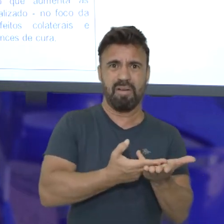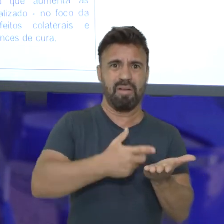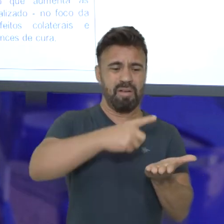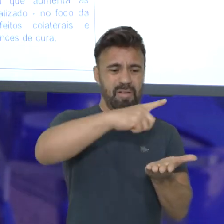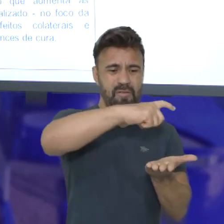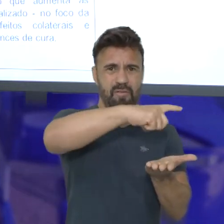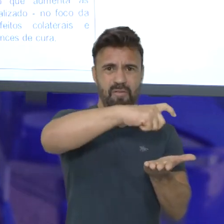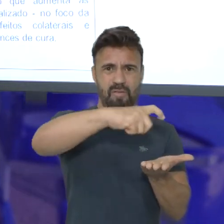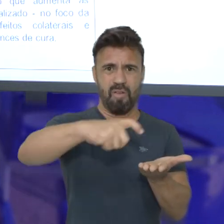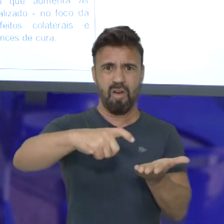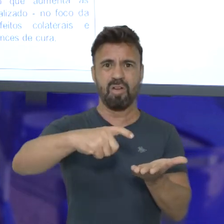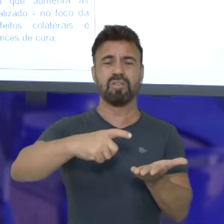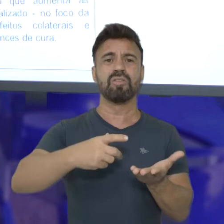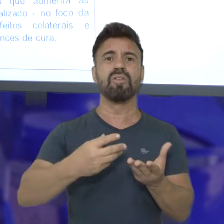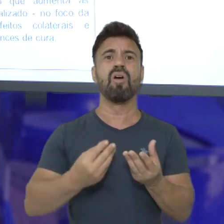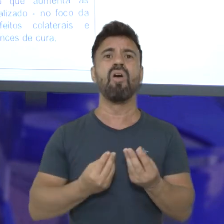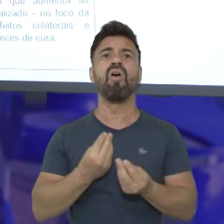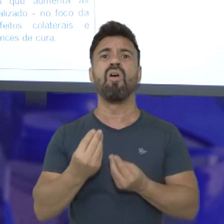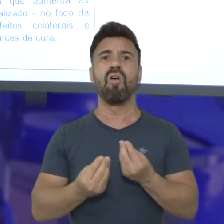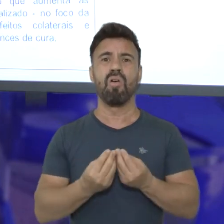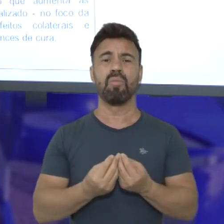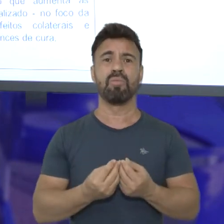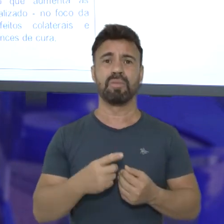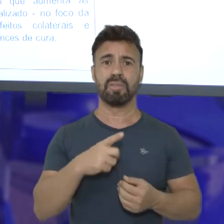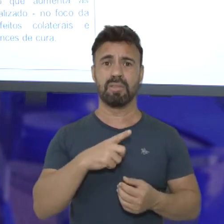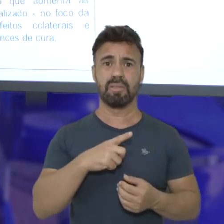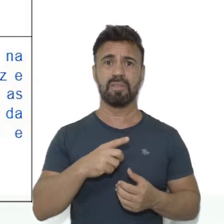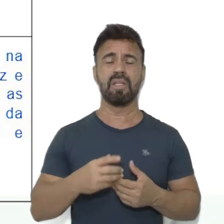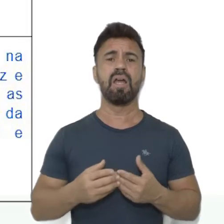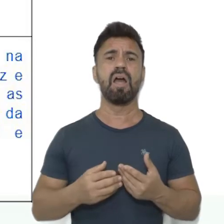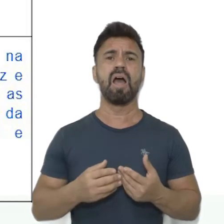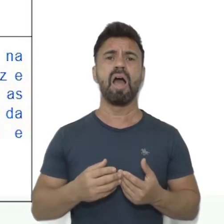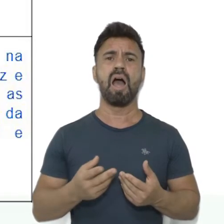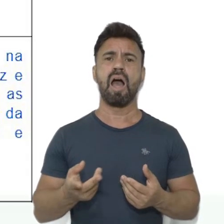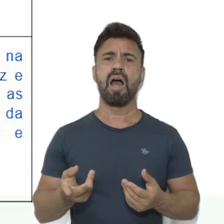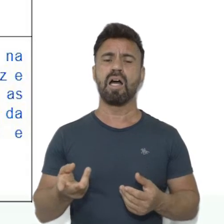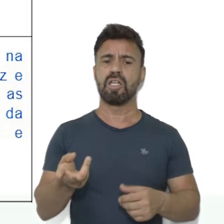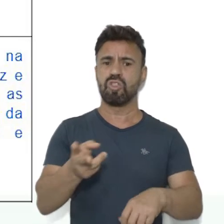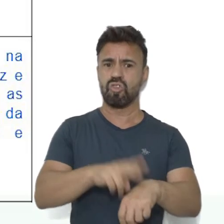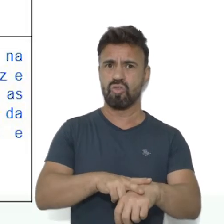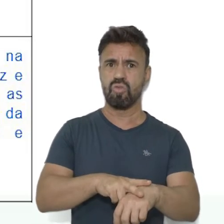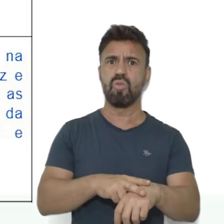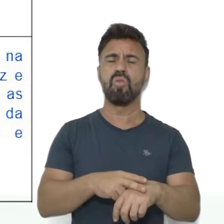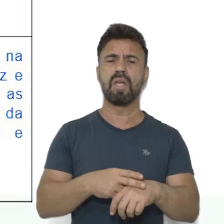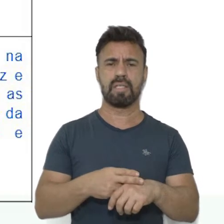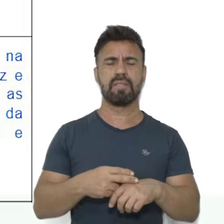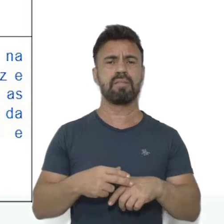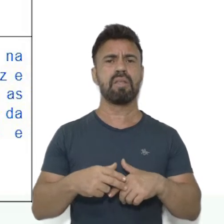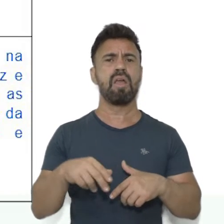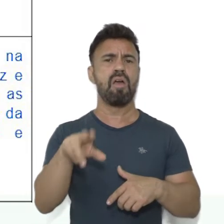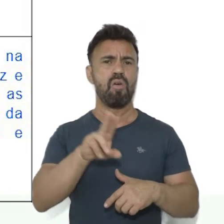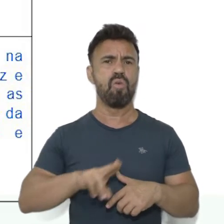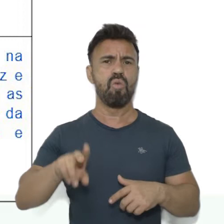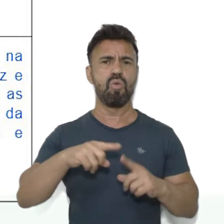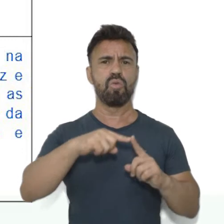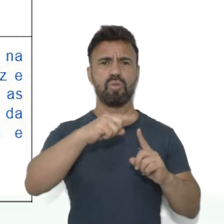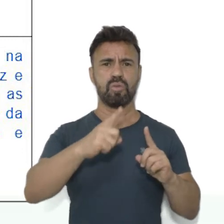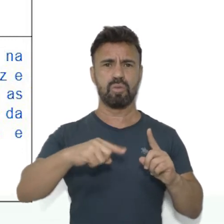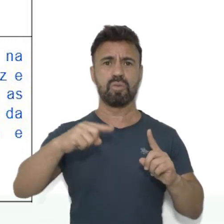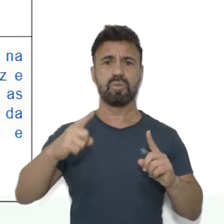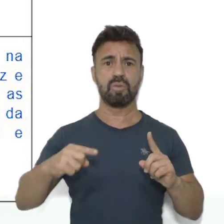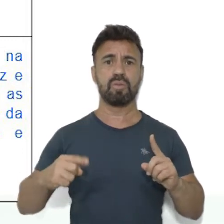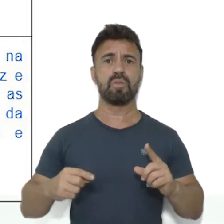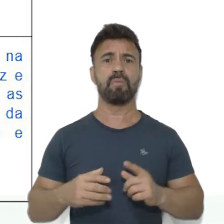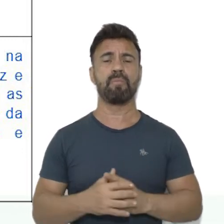situações internas, né, dentro do nosso organismo, ambas trabalham com esse tipo de exame, né, com a